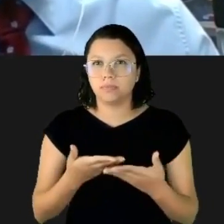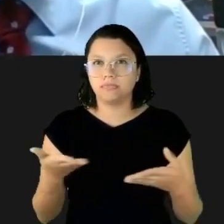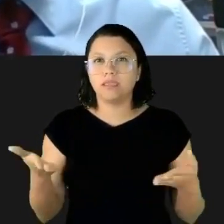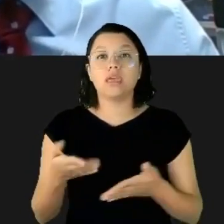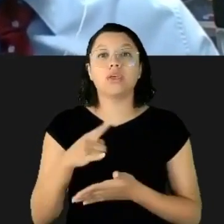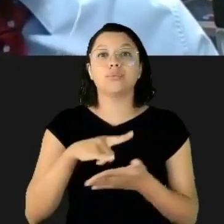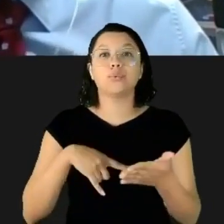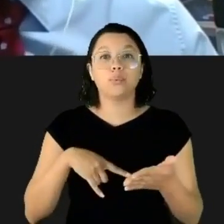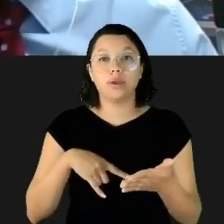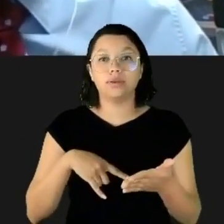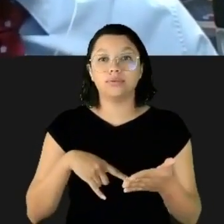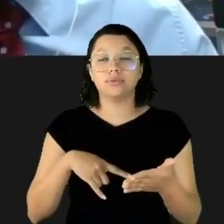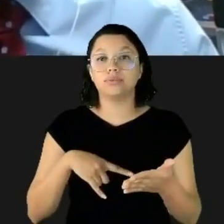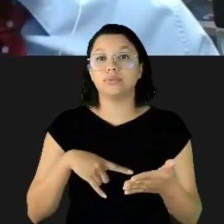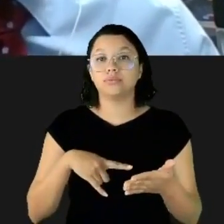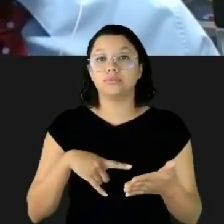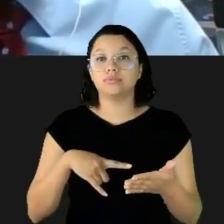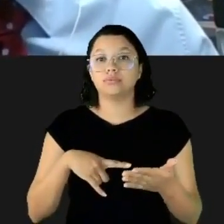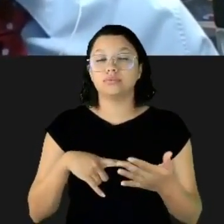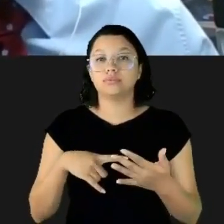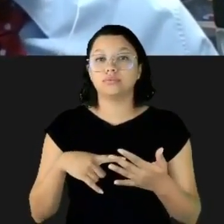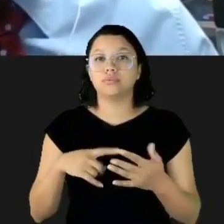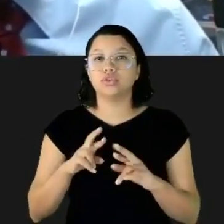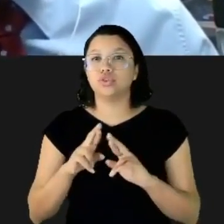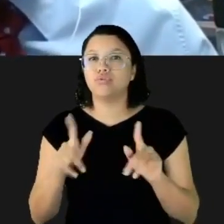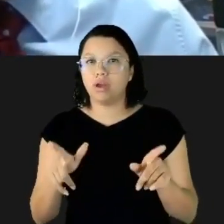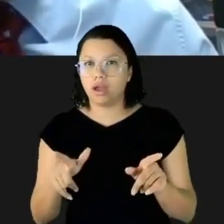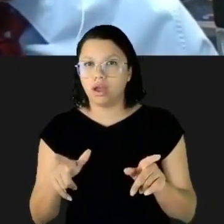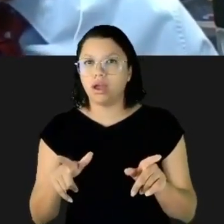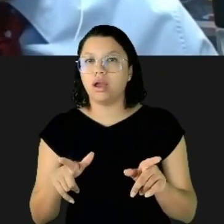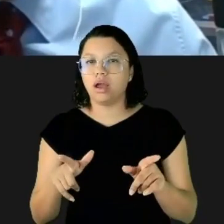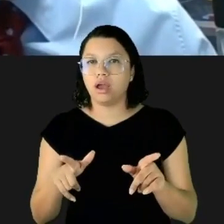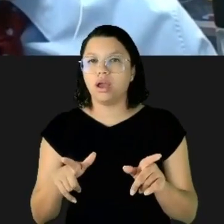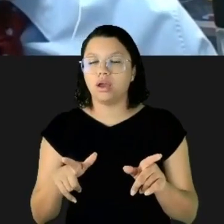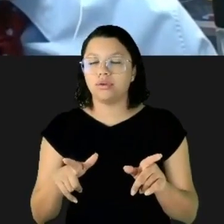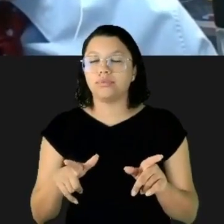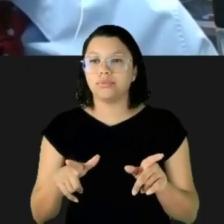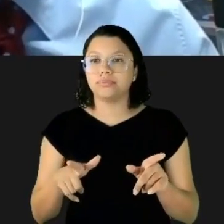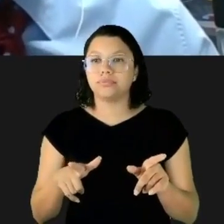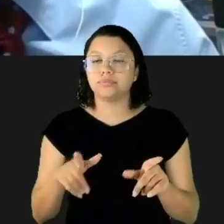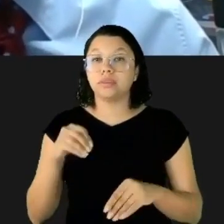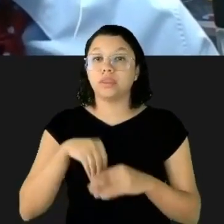aqui no documento ele vai ficar ele vai ficar de uma forma diferente ele vai ficar